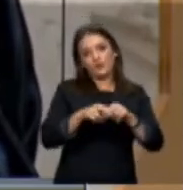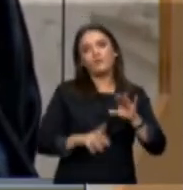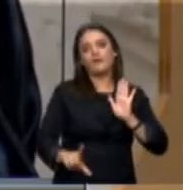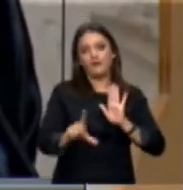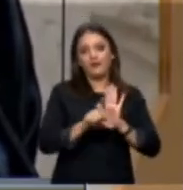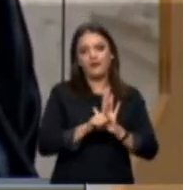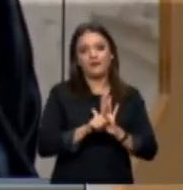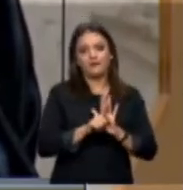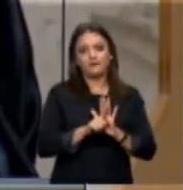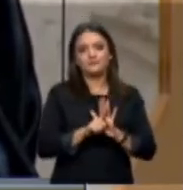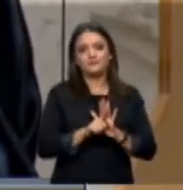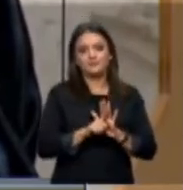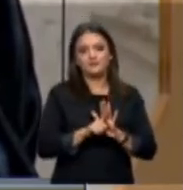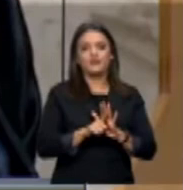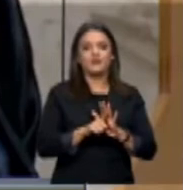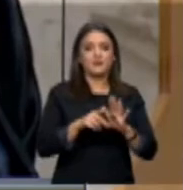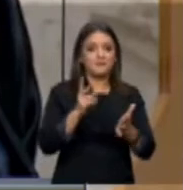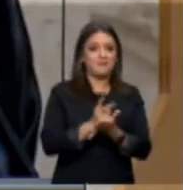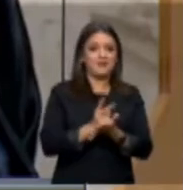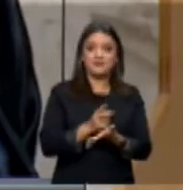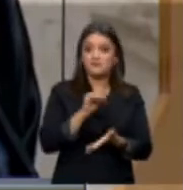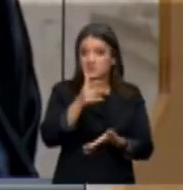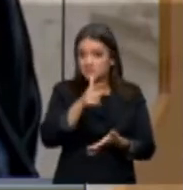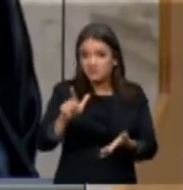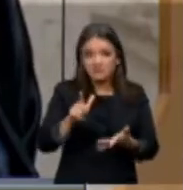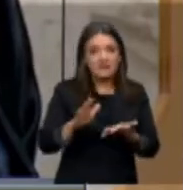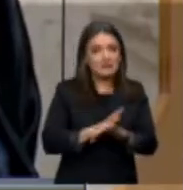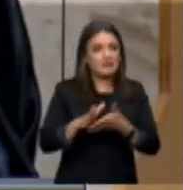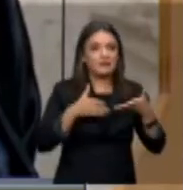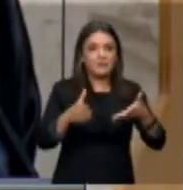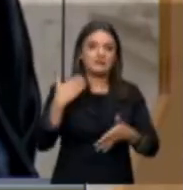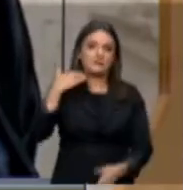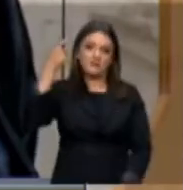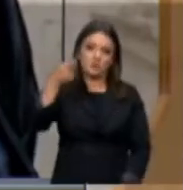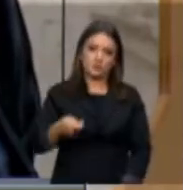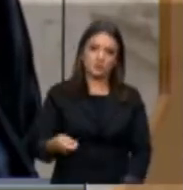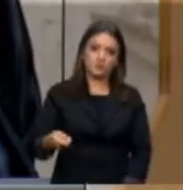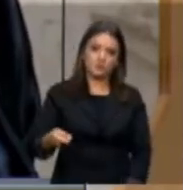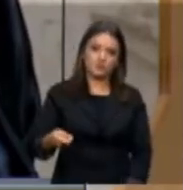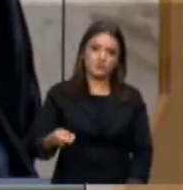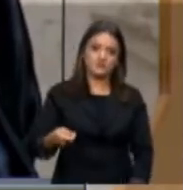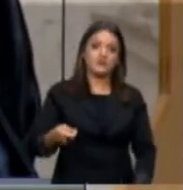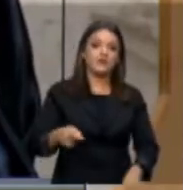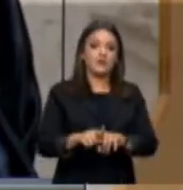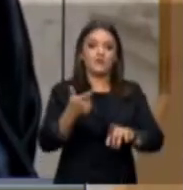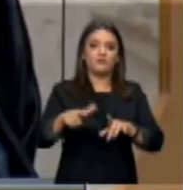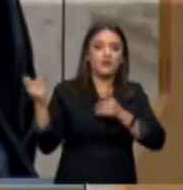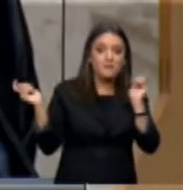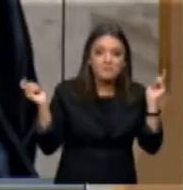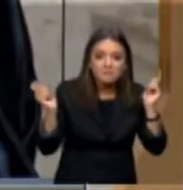efetivado independentemente da atuação do presidente do tribunal e do juízo de execução, e sem a possibilidade de